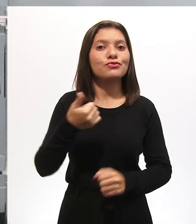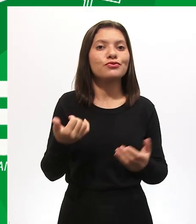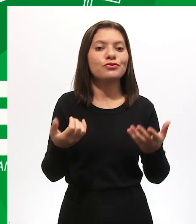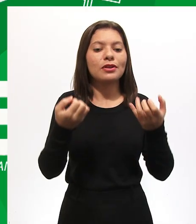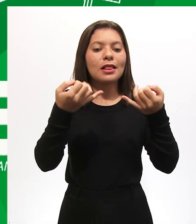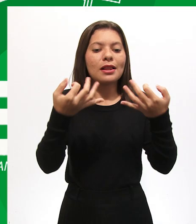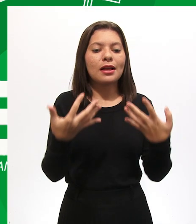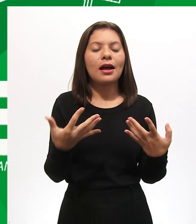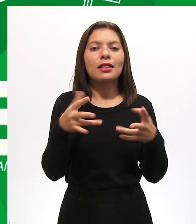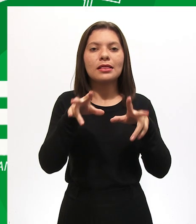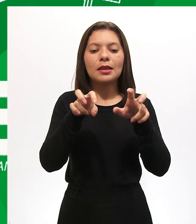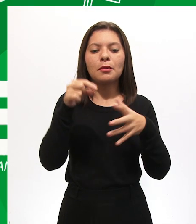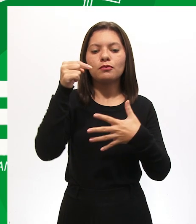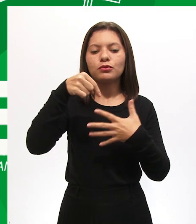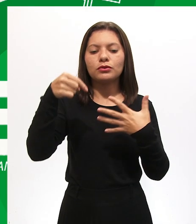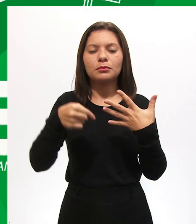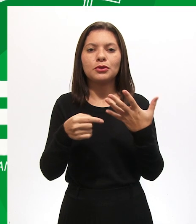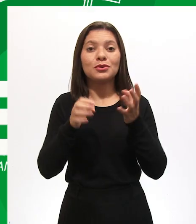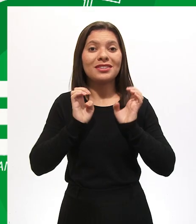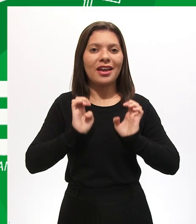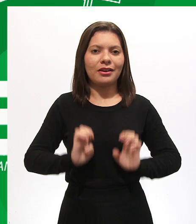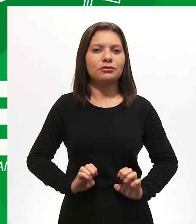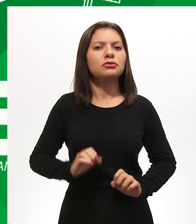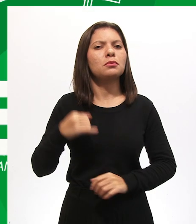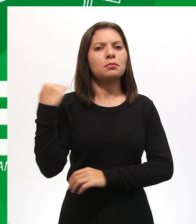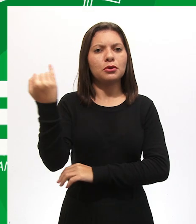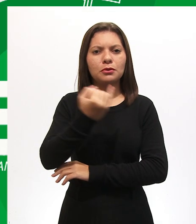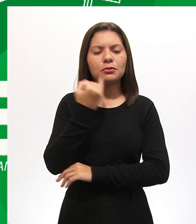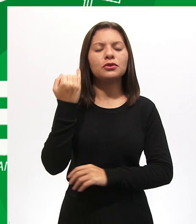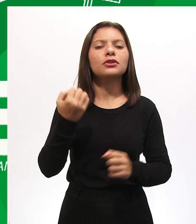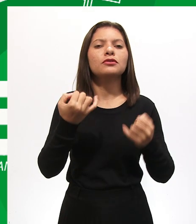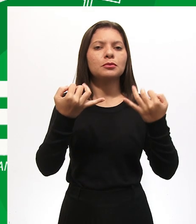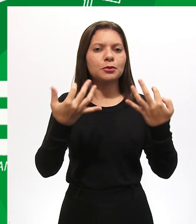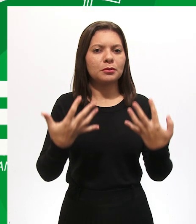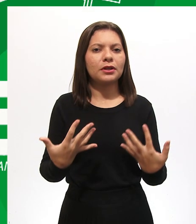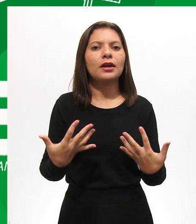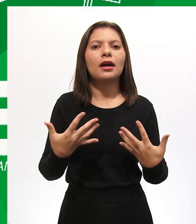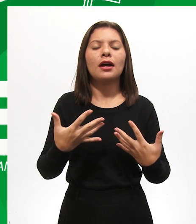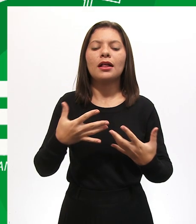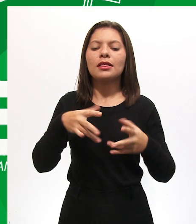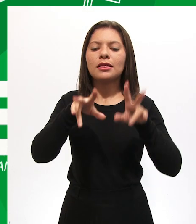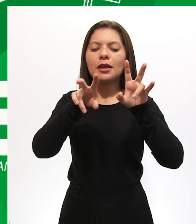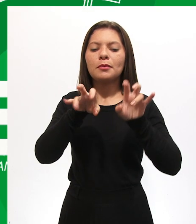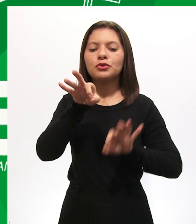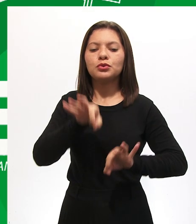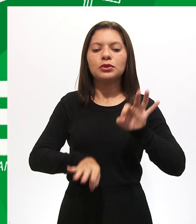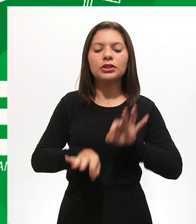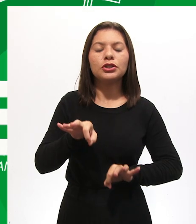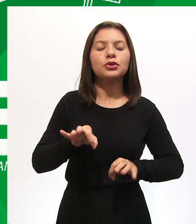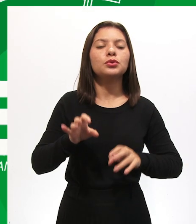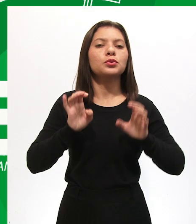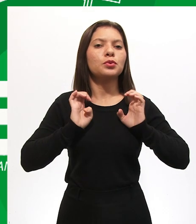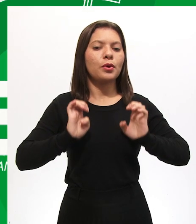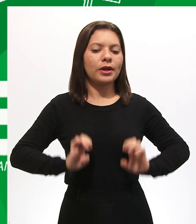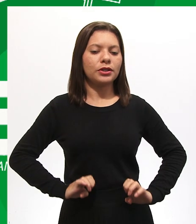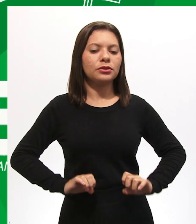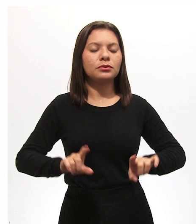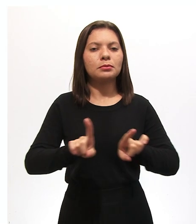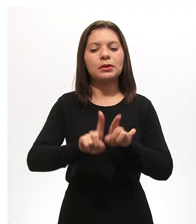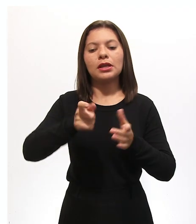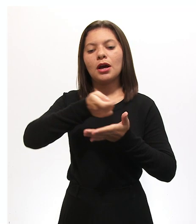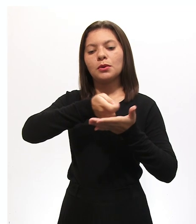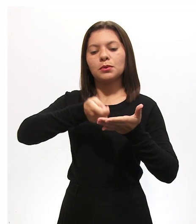muito importante na disciplina de texto didático, tá, gente? Vamos falar de fundamentos jurídicos, éticos e autorais